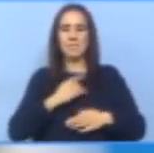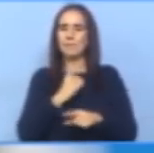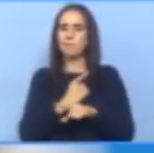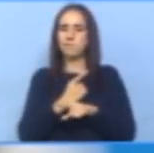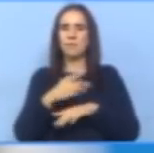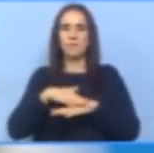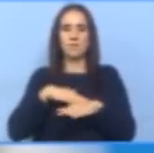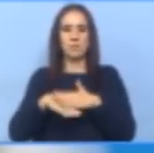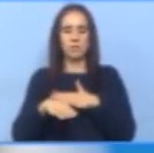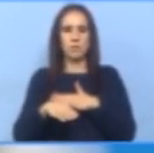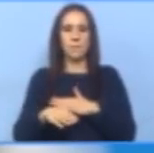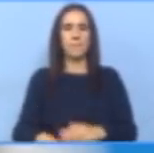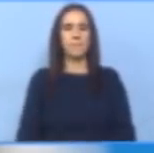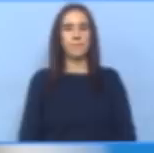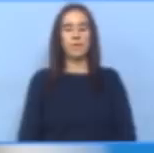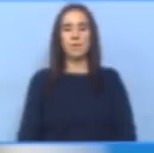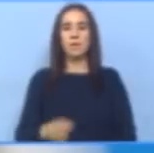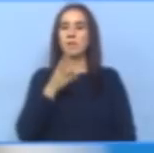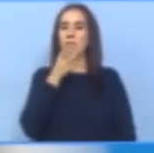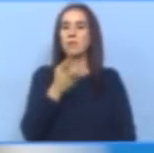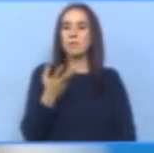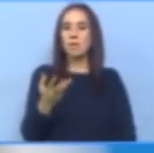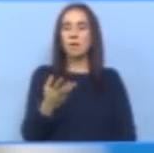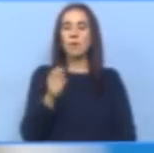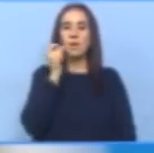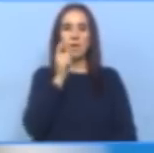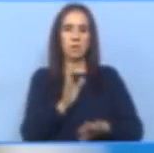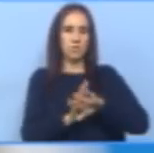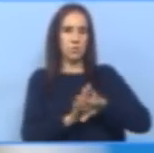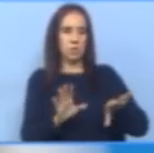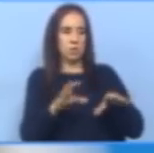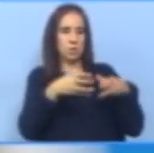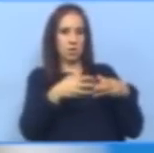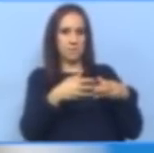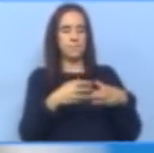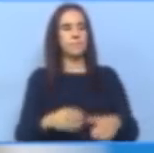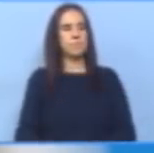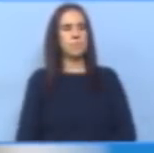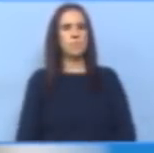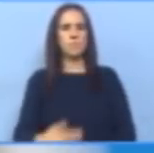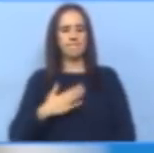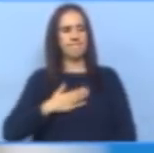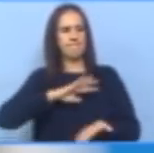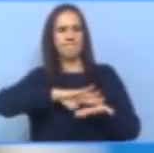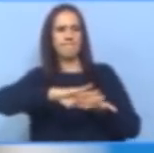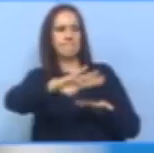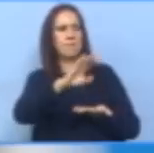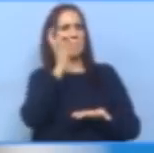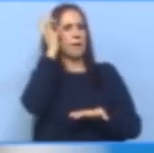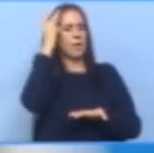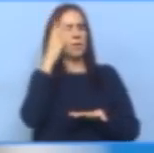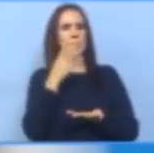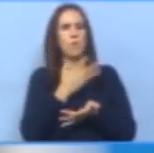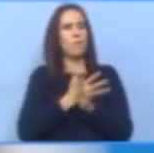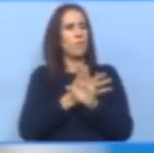fizestes. Dirá então aos que estiverem à sua esquerda: Afastai-vos de mim, malditos, para o fogo